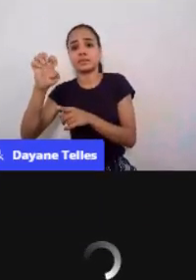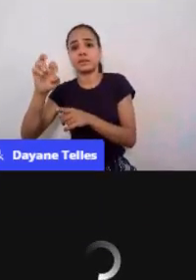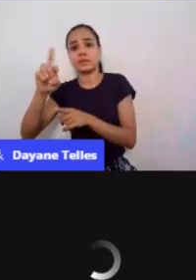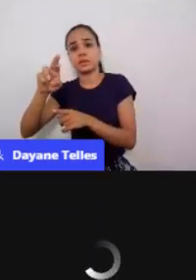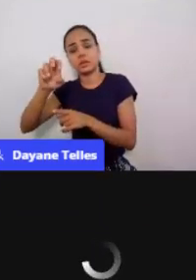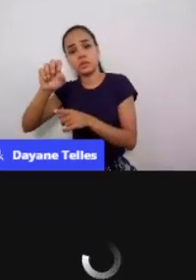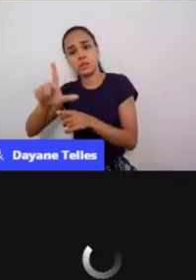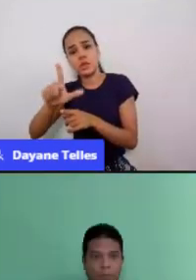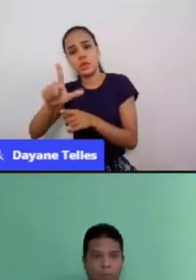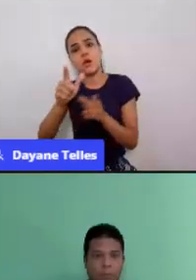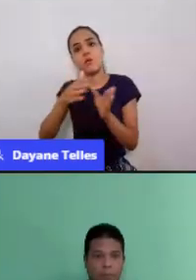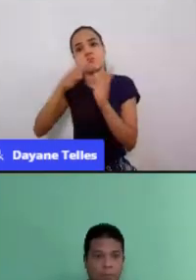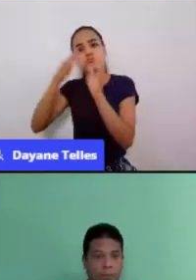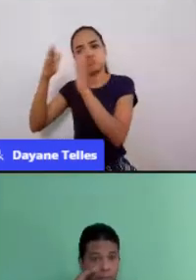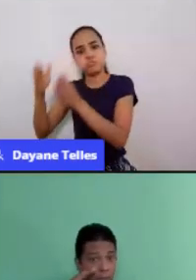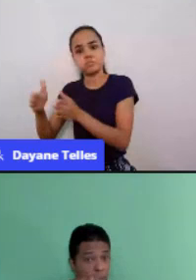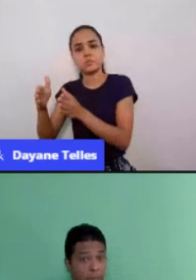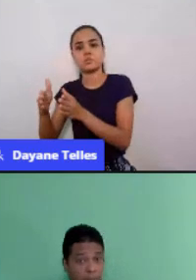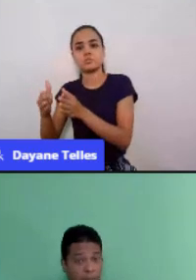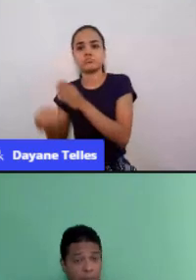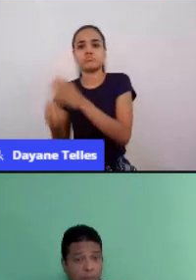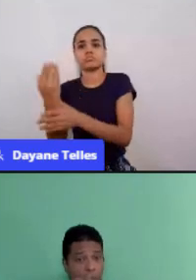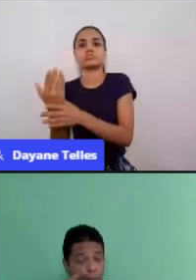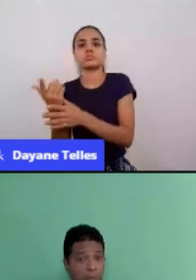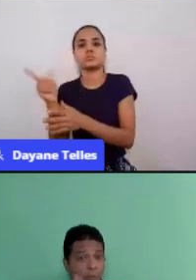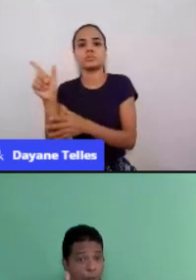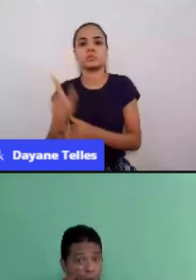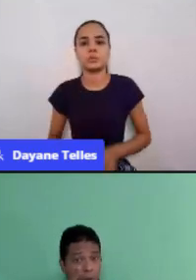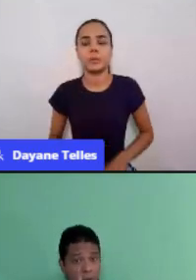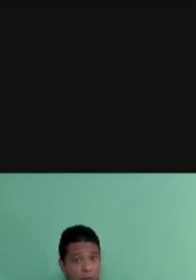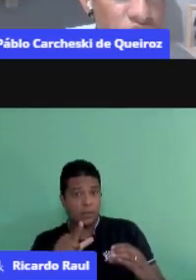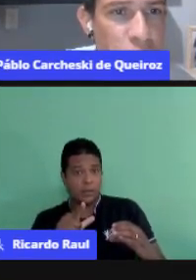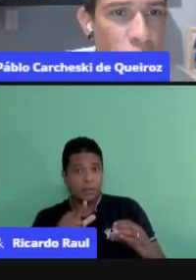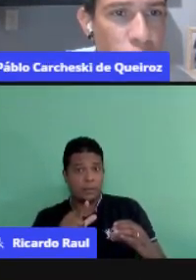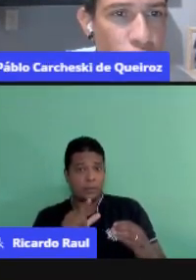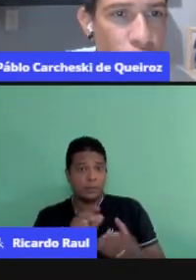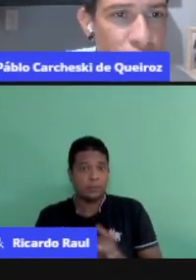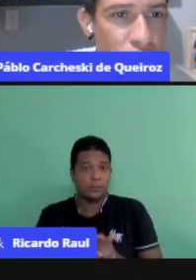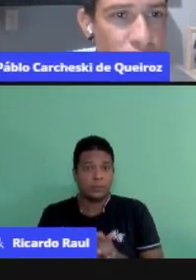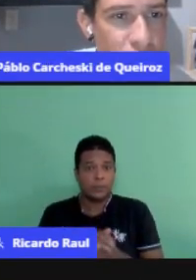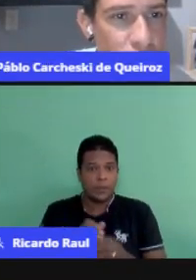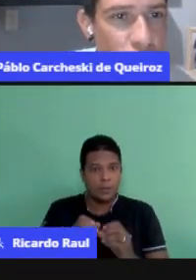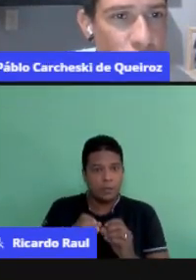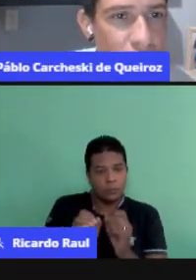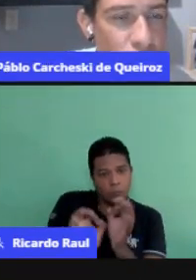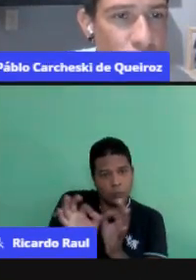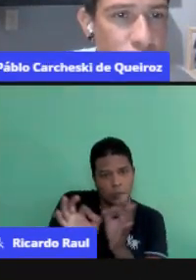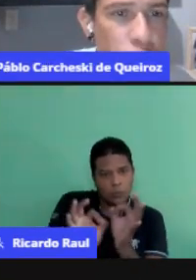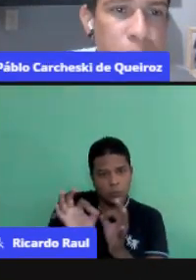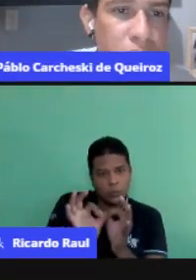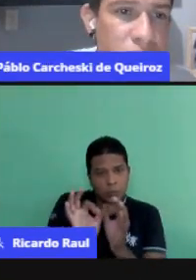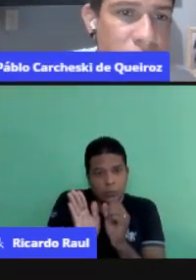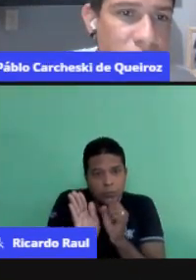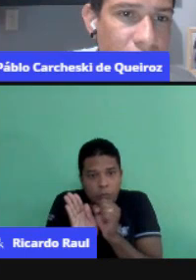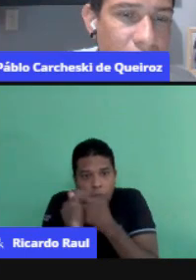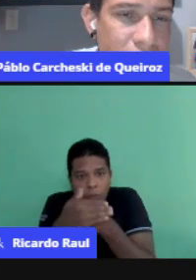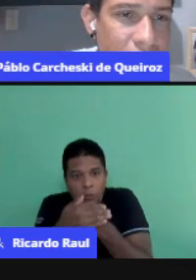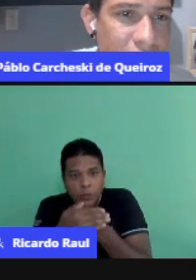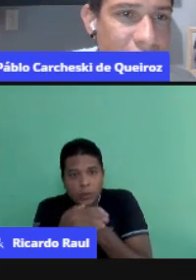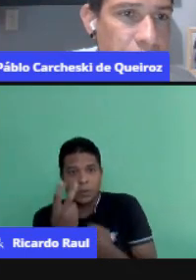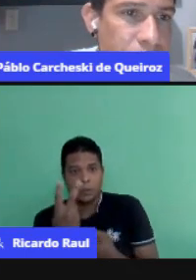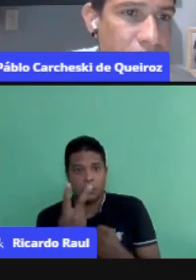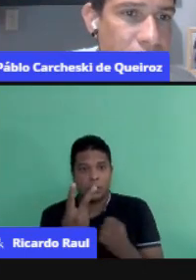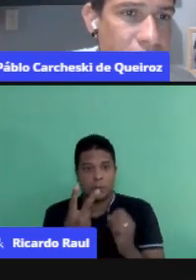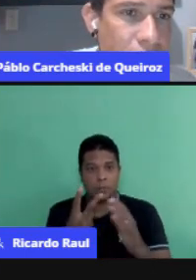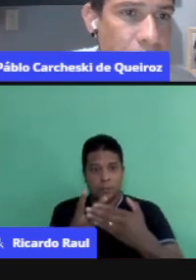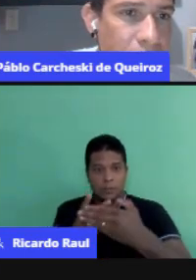aí, eu espero que vocês estejam vendo, você consegue ver que, do jeito que a gente montou, a gente conseguiu esconder 2 cubinhos